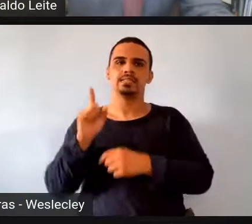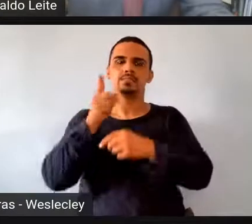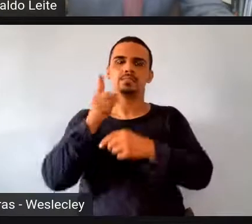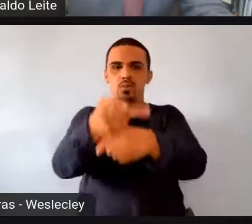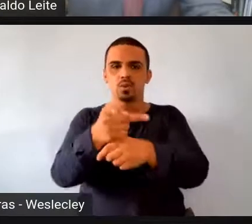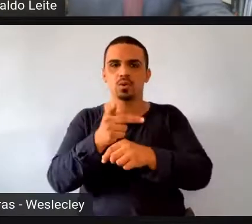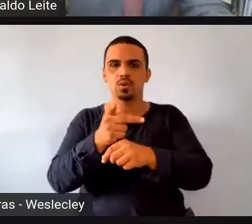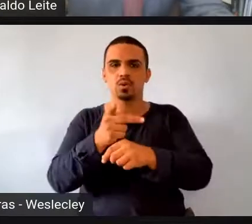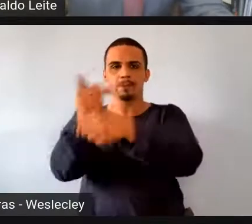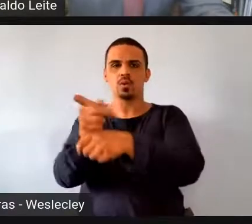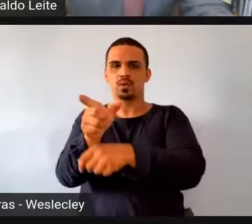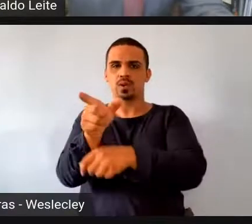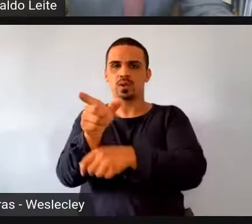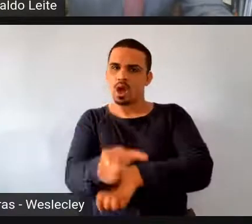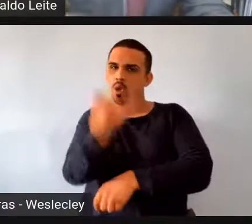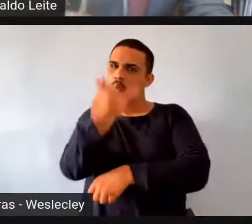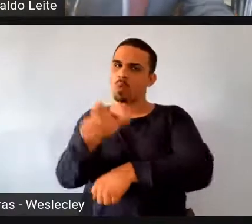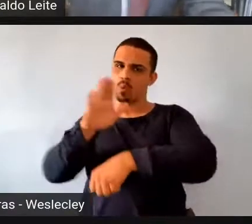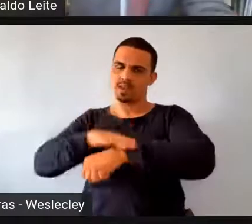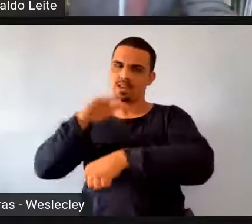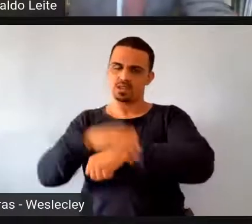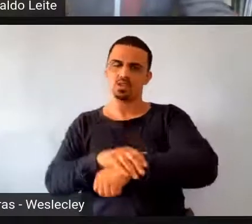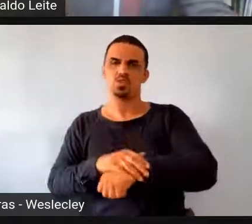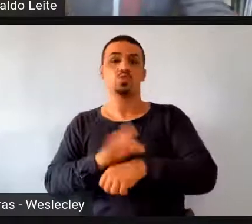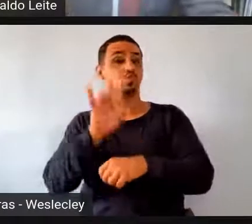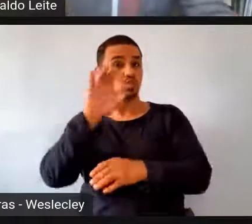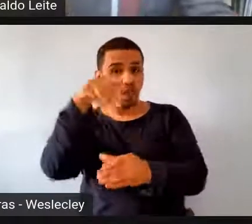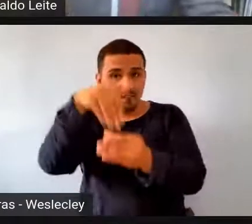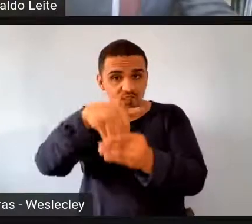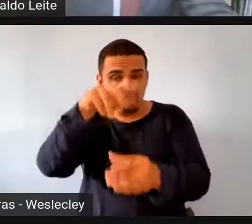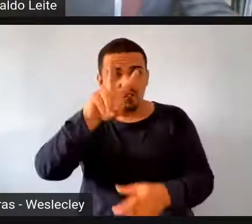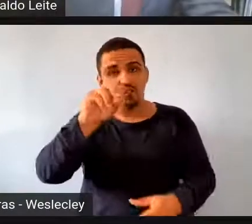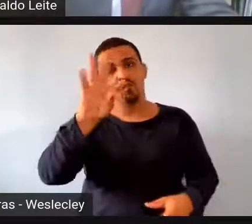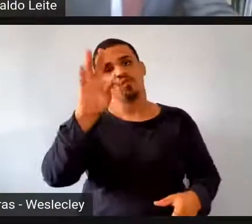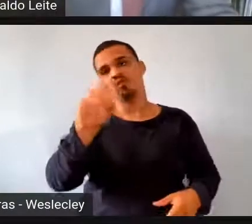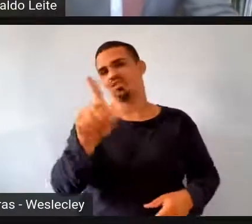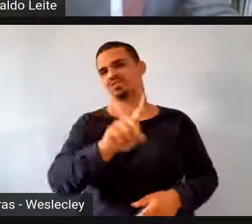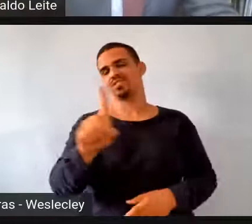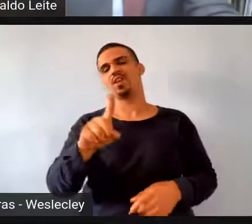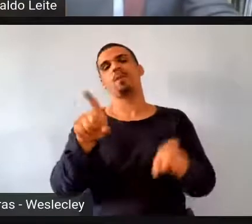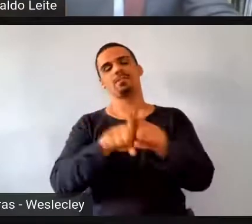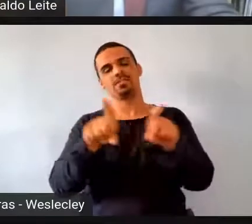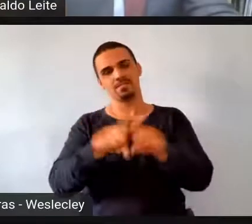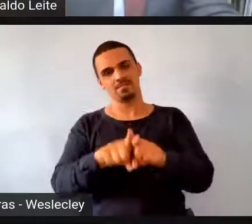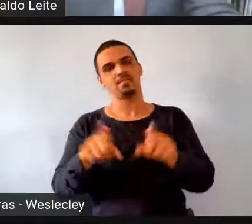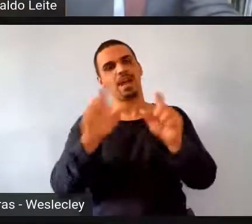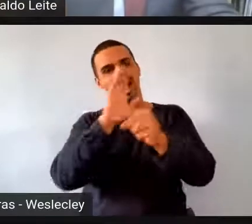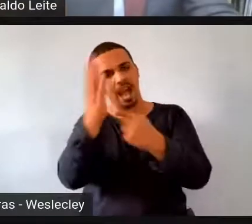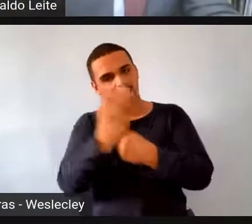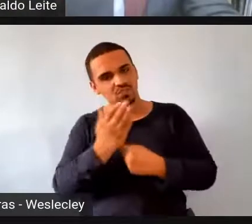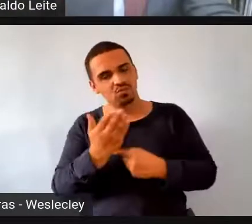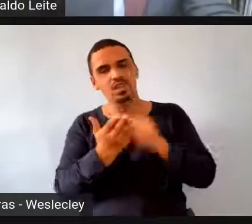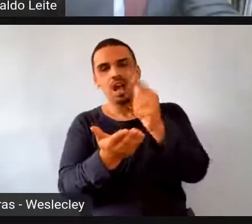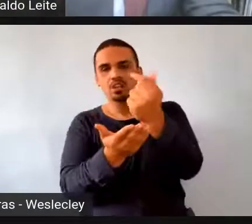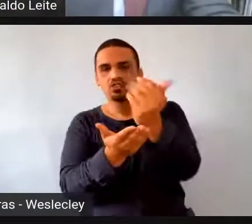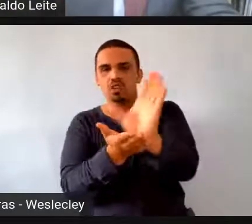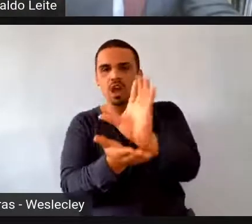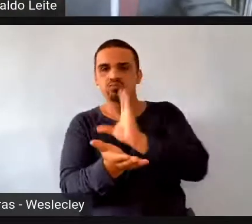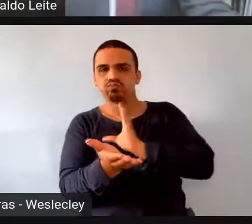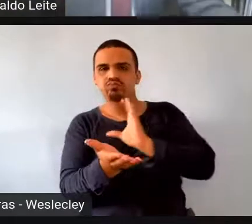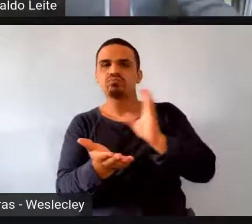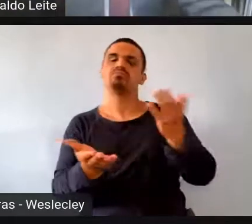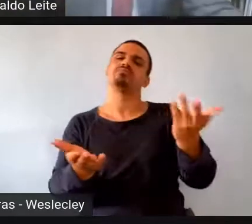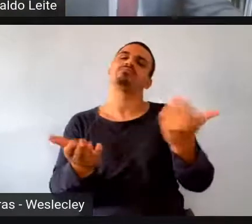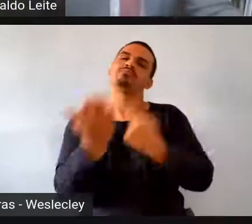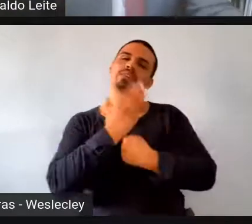eleitor, não só pelo voto, mas também pela doação. Eu acho que isso tornaria o sistema político mais